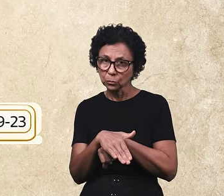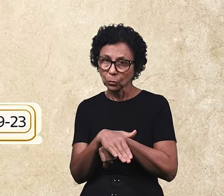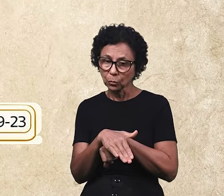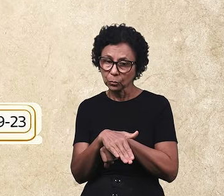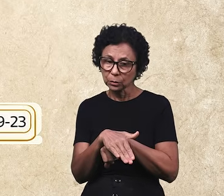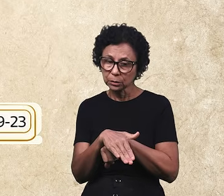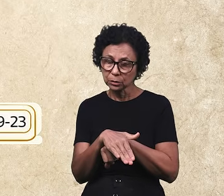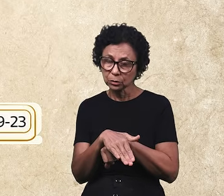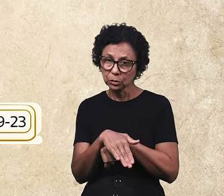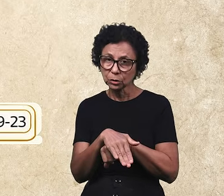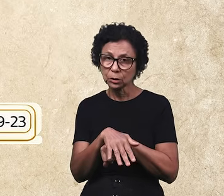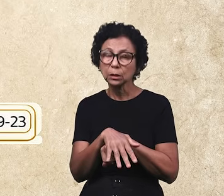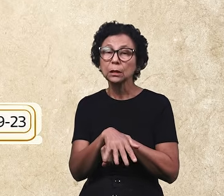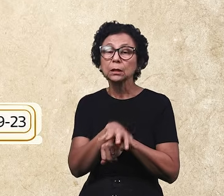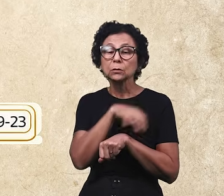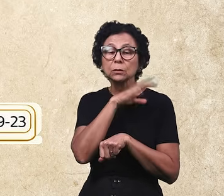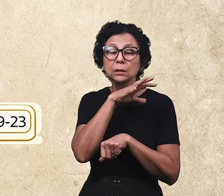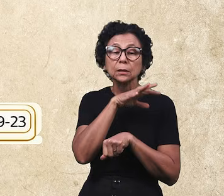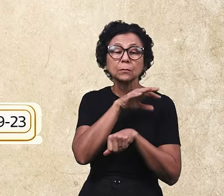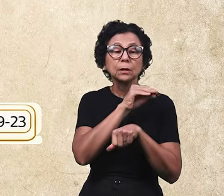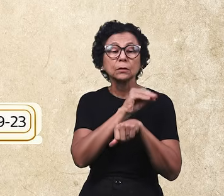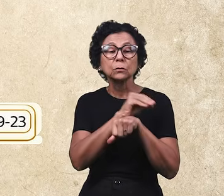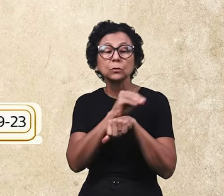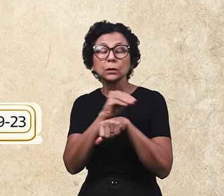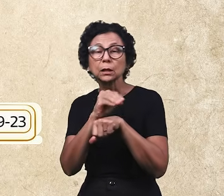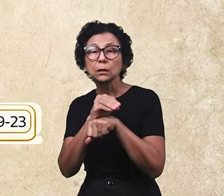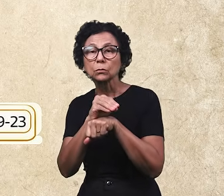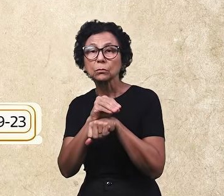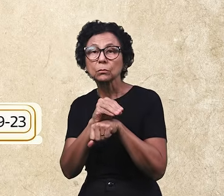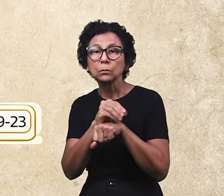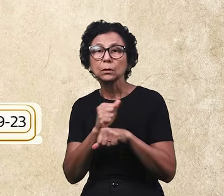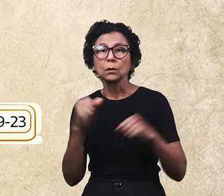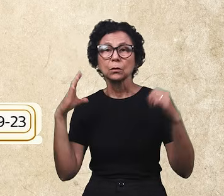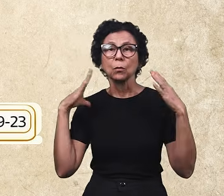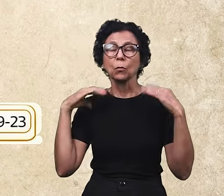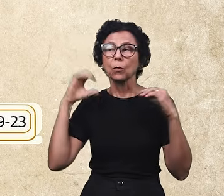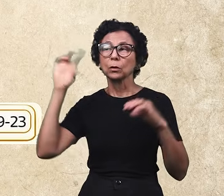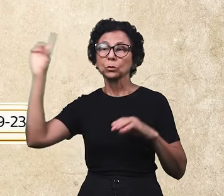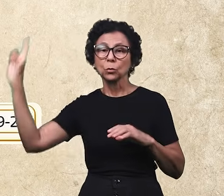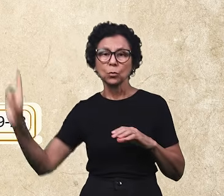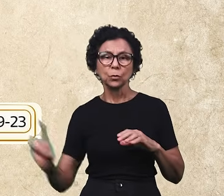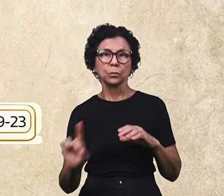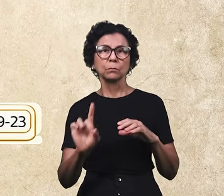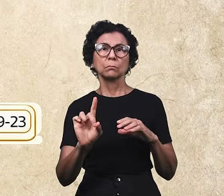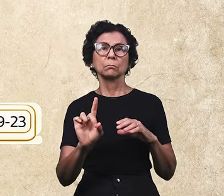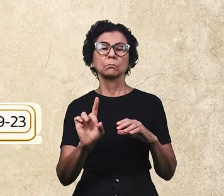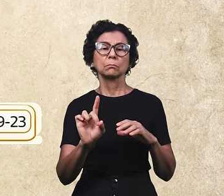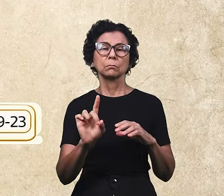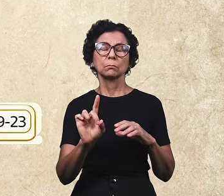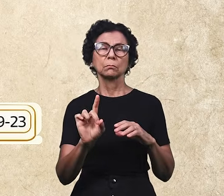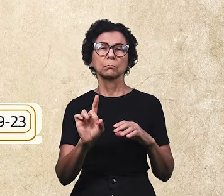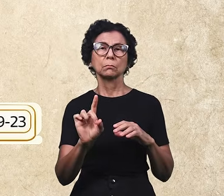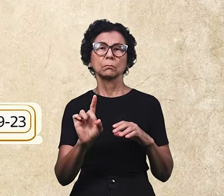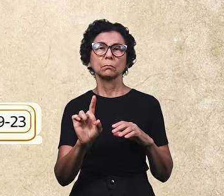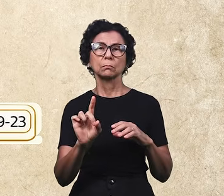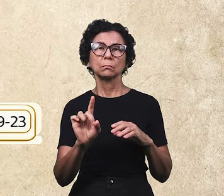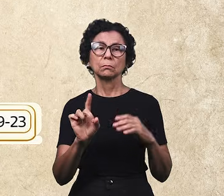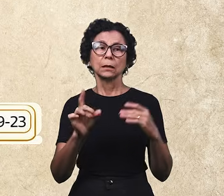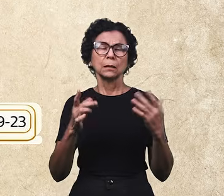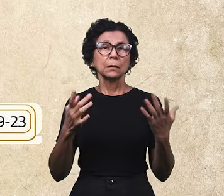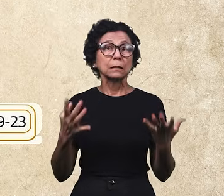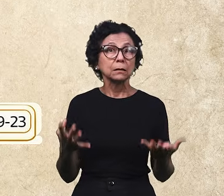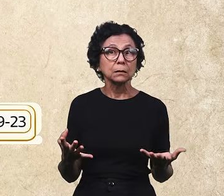seus rebanhos. Então, um anjo apareceu. E nós temos que a menção de